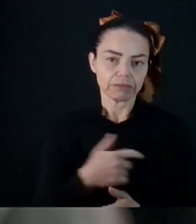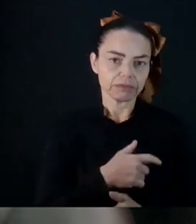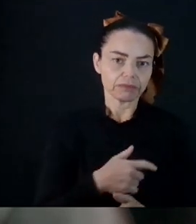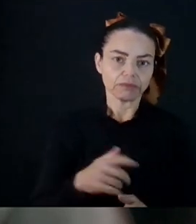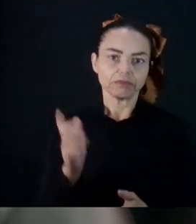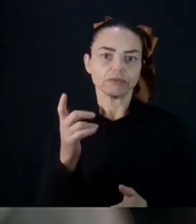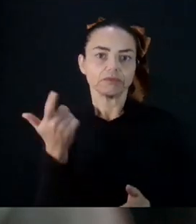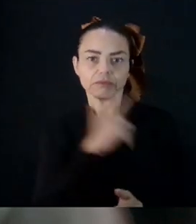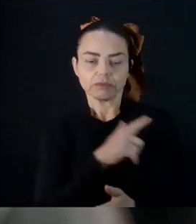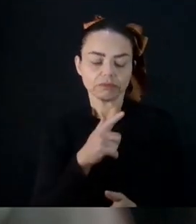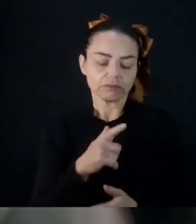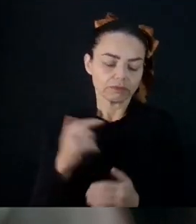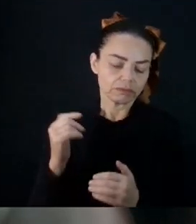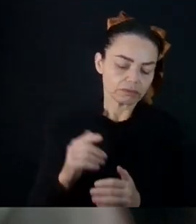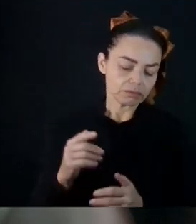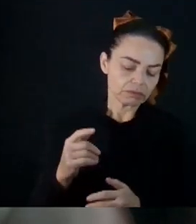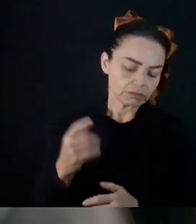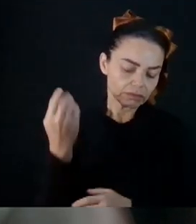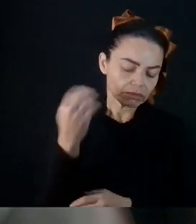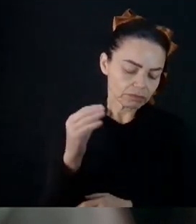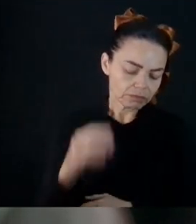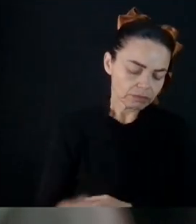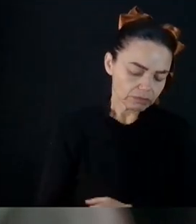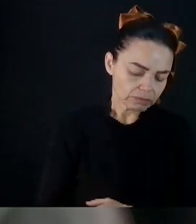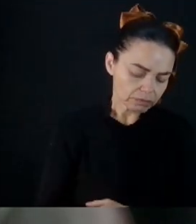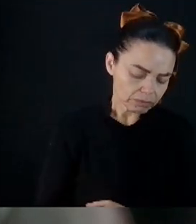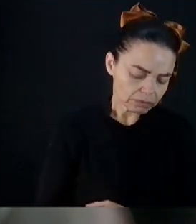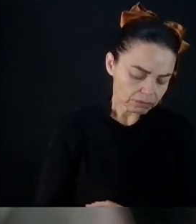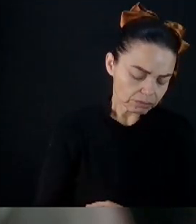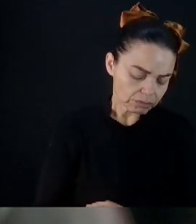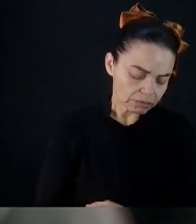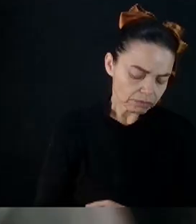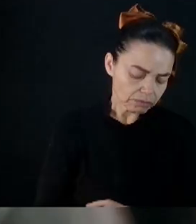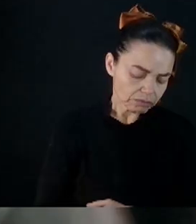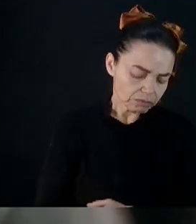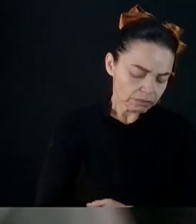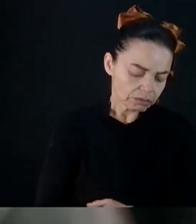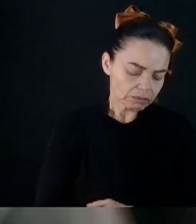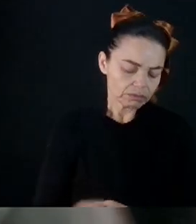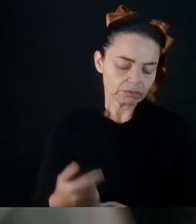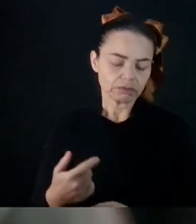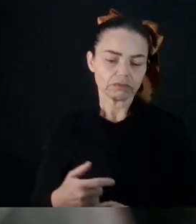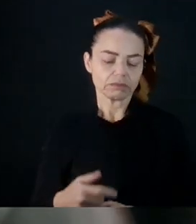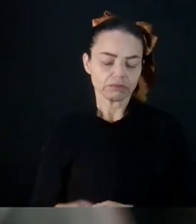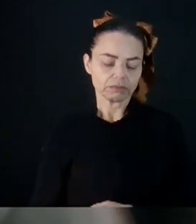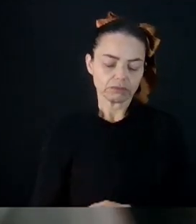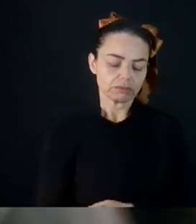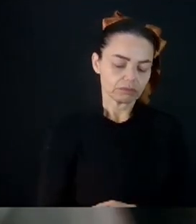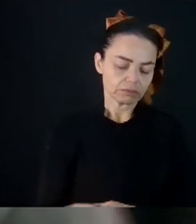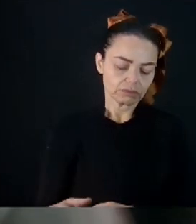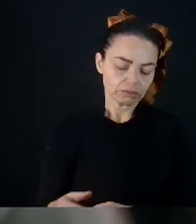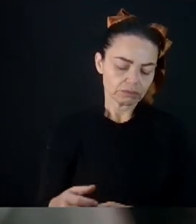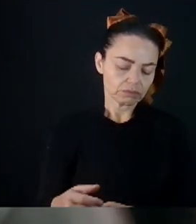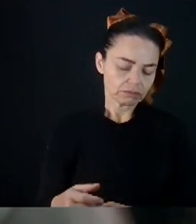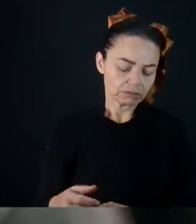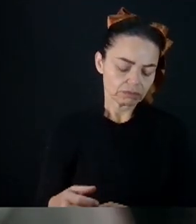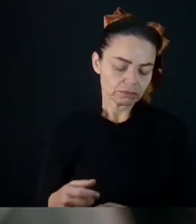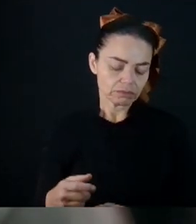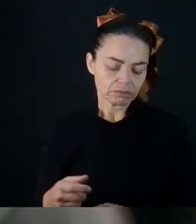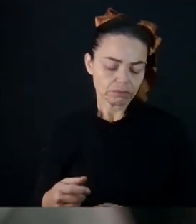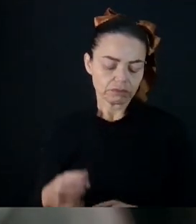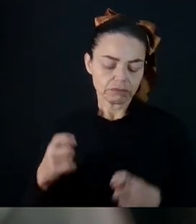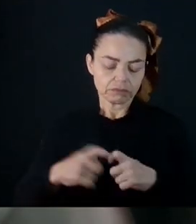consegue postergar a partir dos cuidados que esse bebê deve ter. Então, é importante a primeira consulta ser no primeiro